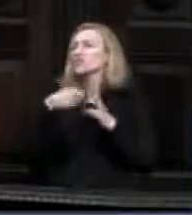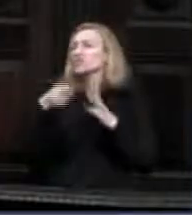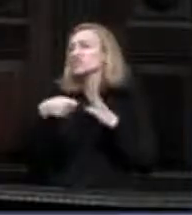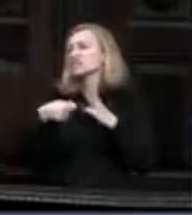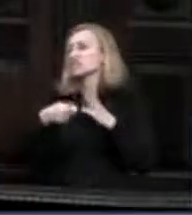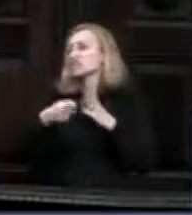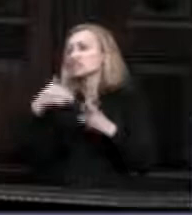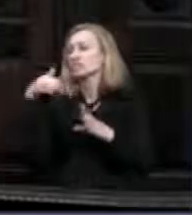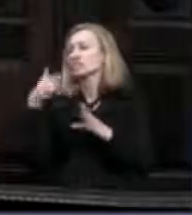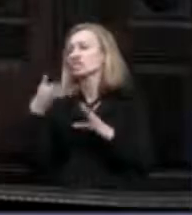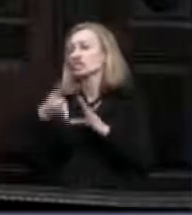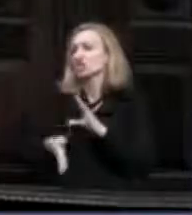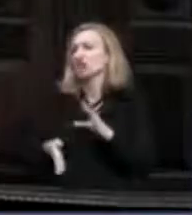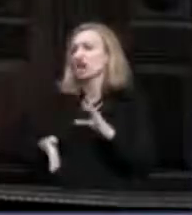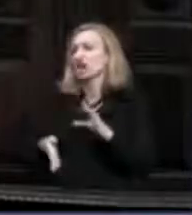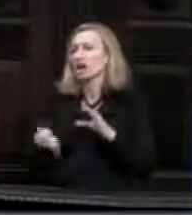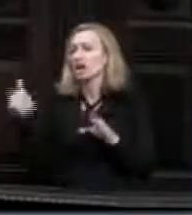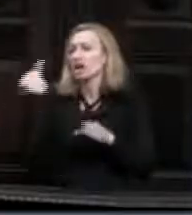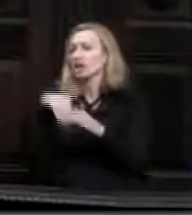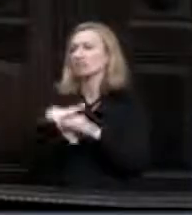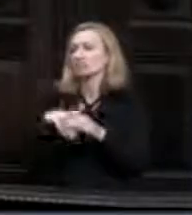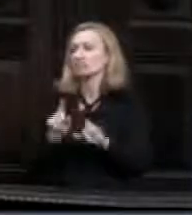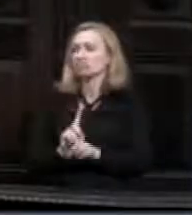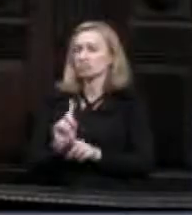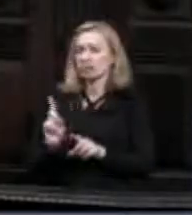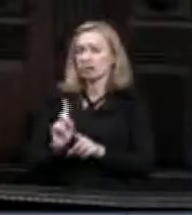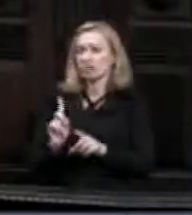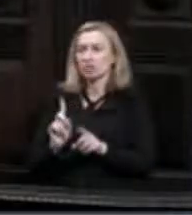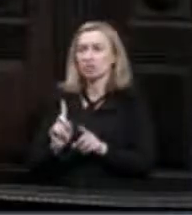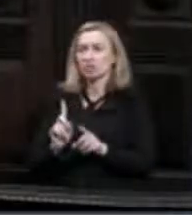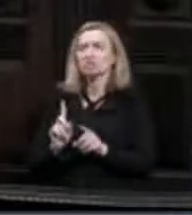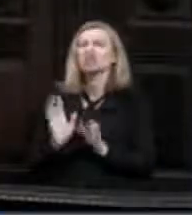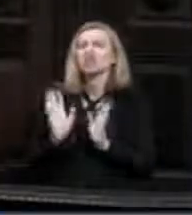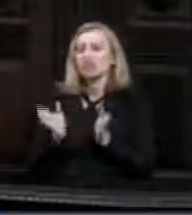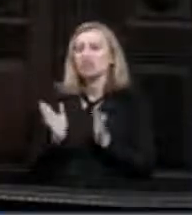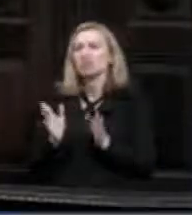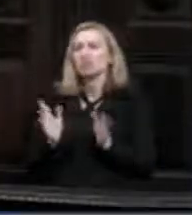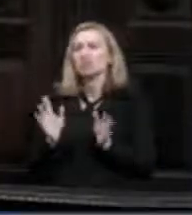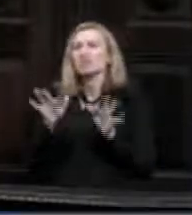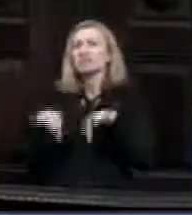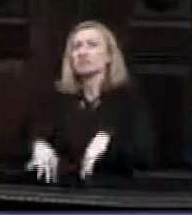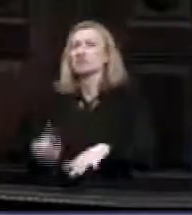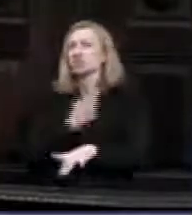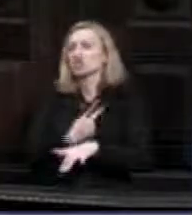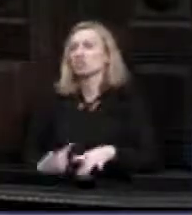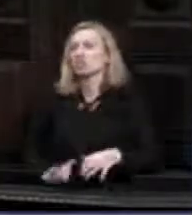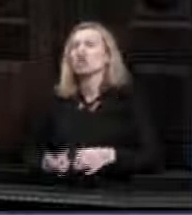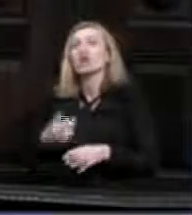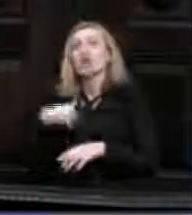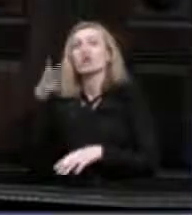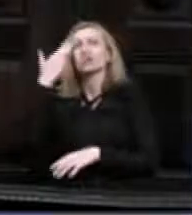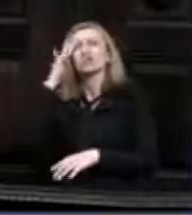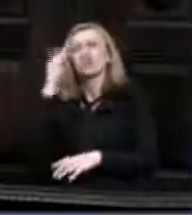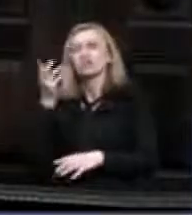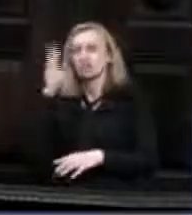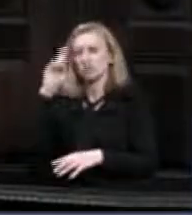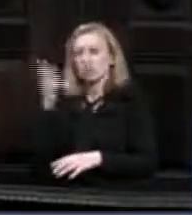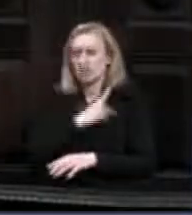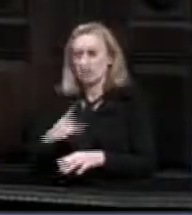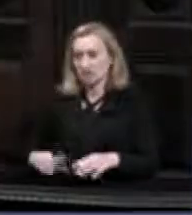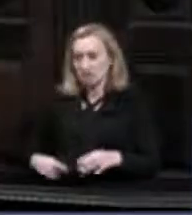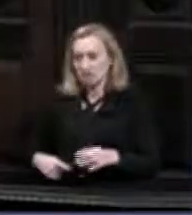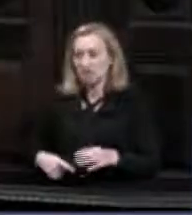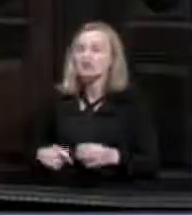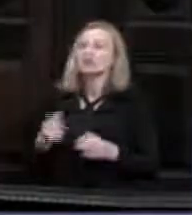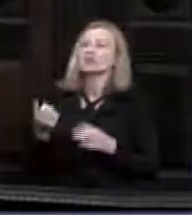de 3 ou 4 meses do encerramento de um governo. Entendo, senhor presidente, que essa matéria pode e